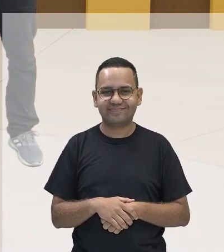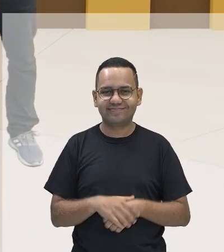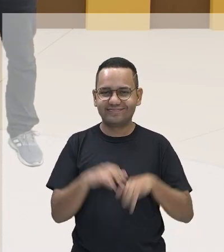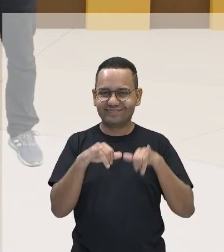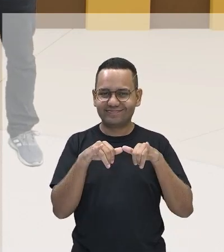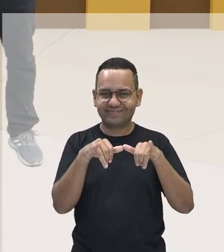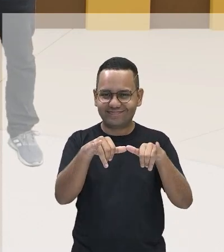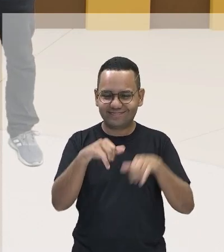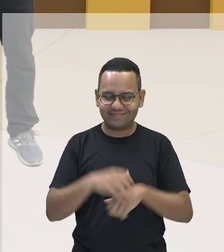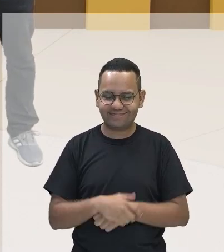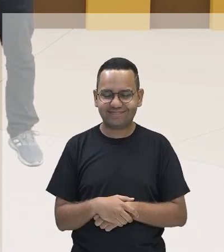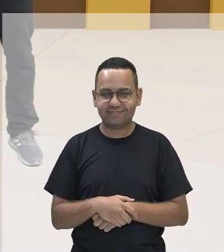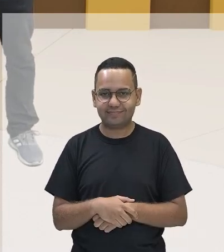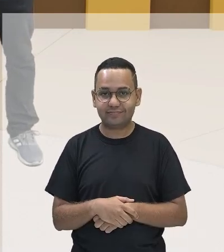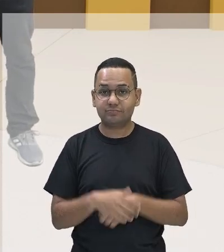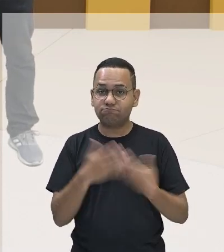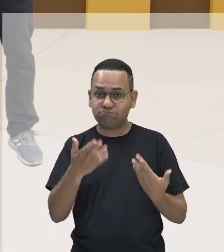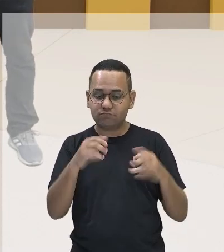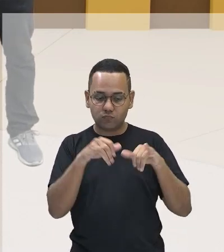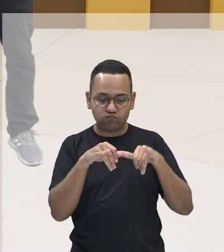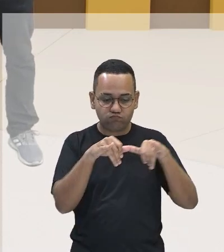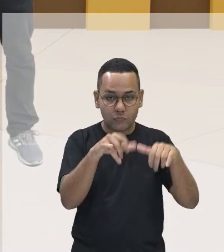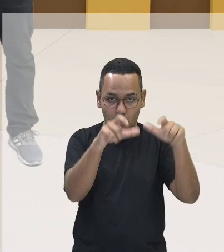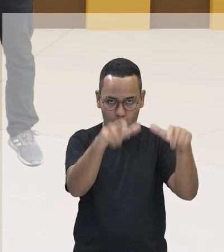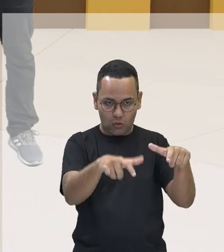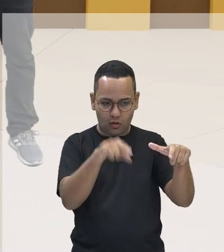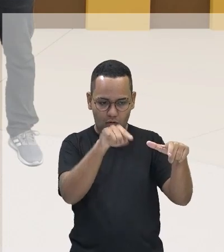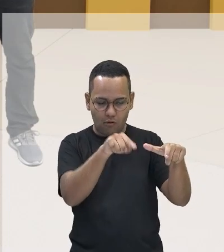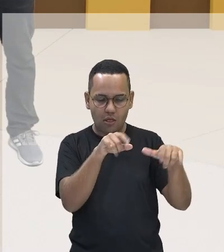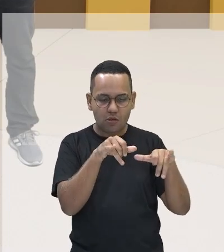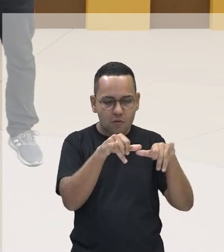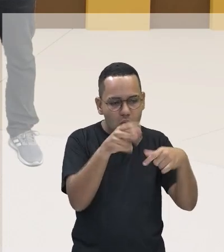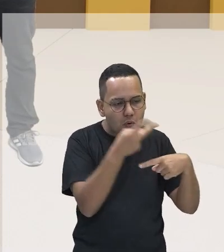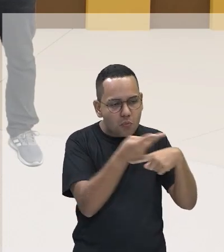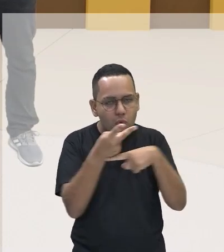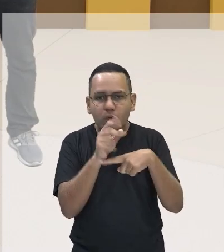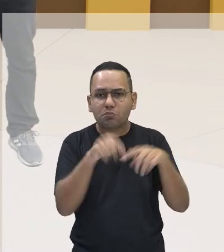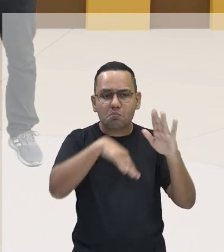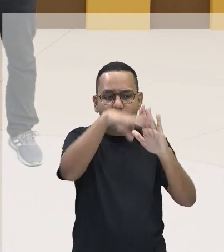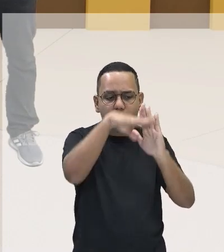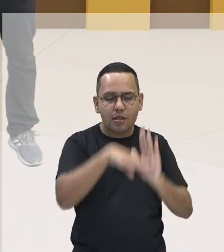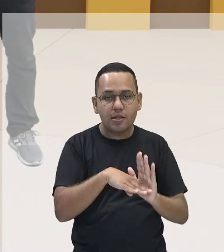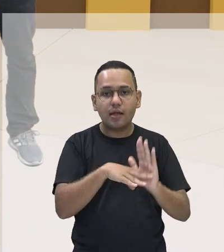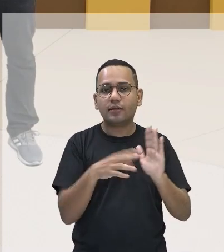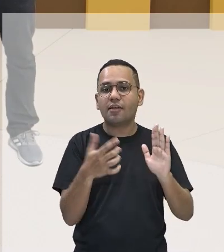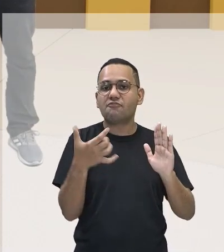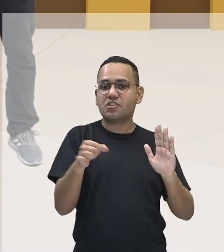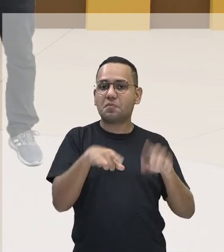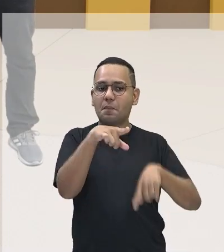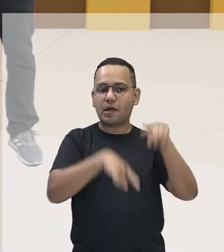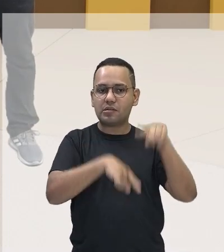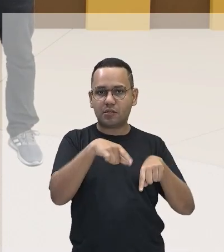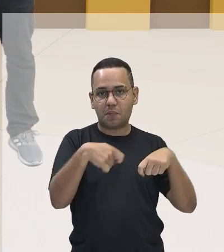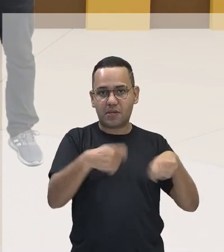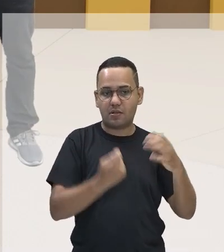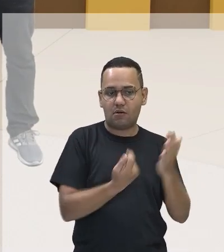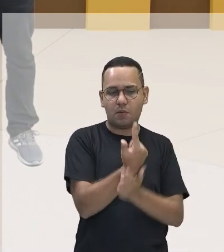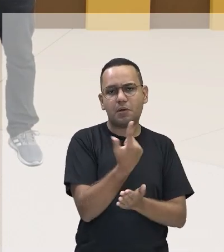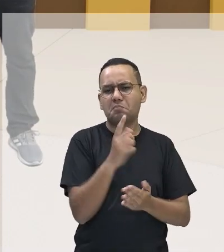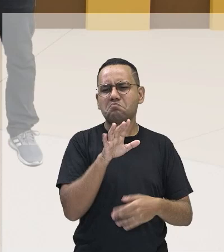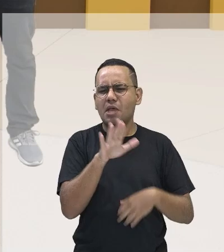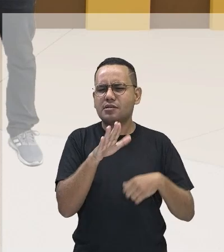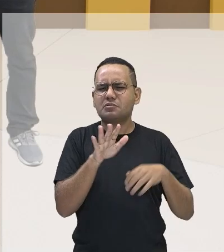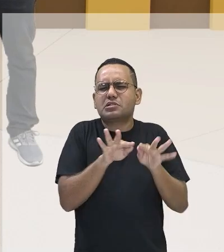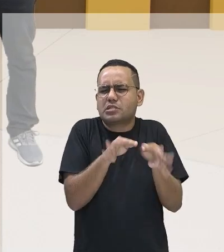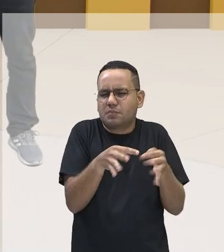Às vezes você vai no supermercado e aí chega lá, você vai com uma lista, sei lá, 20 itens, só o básico. Aí você vai olhando